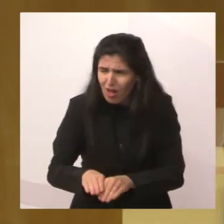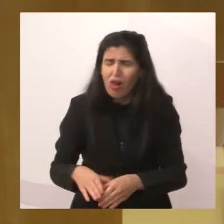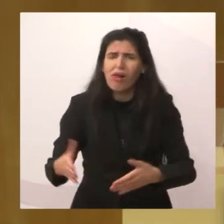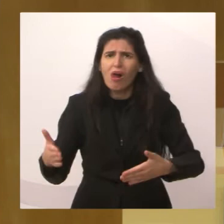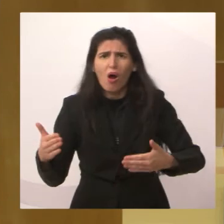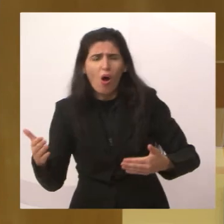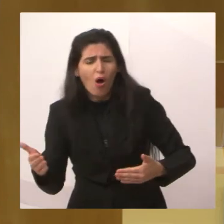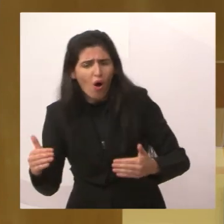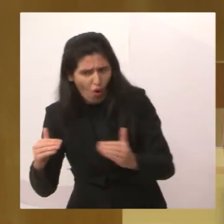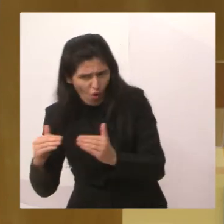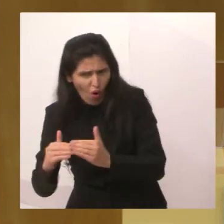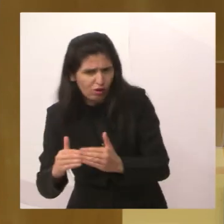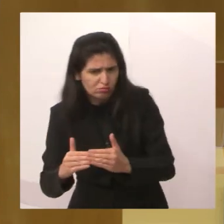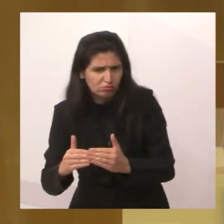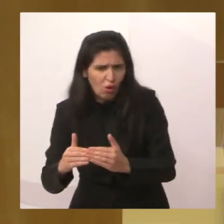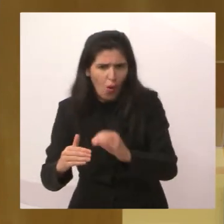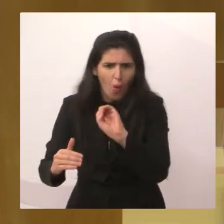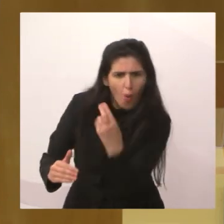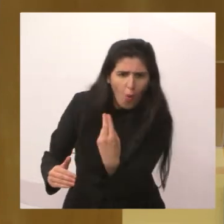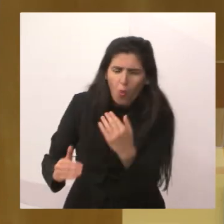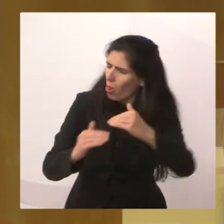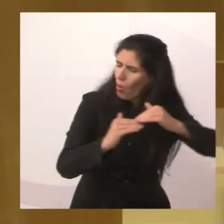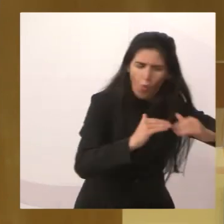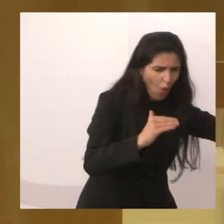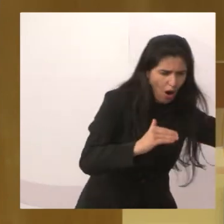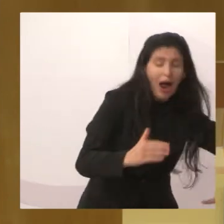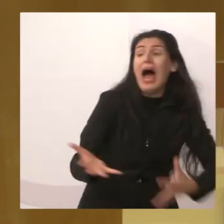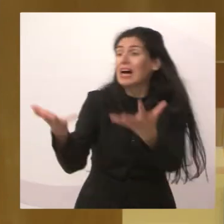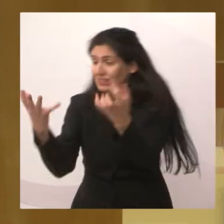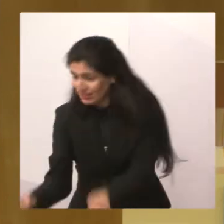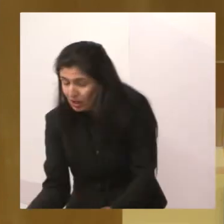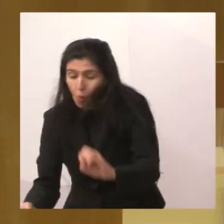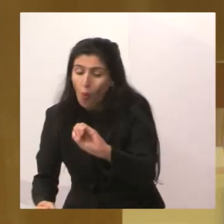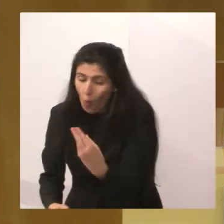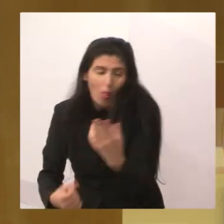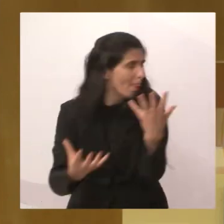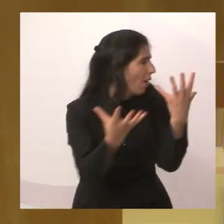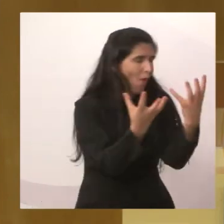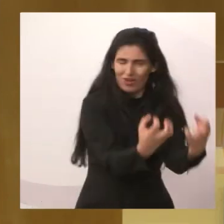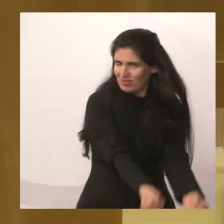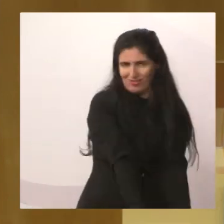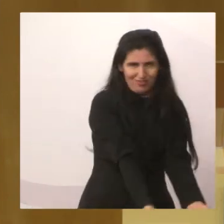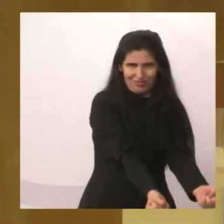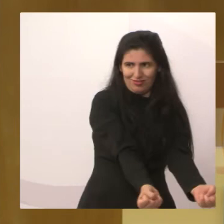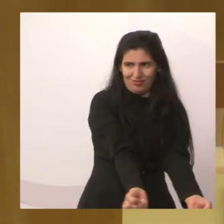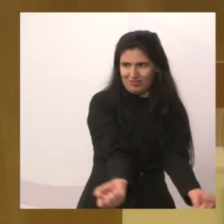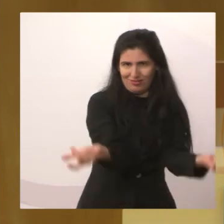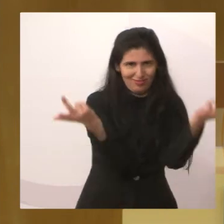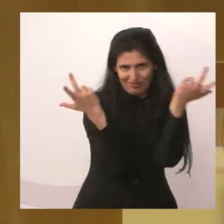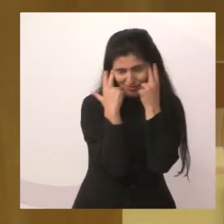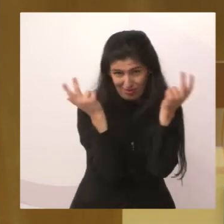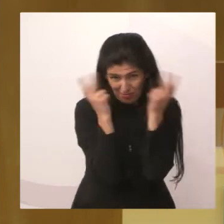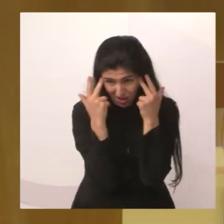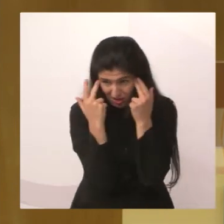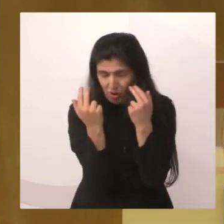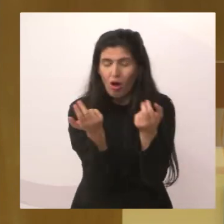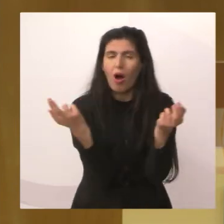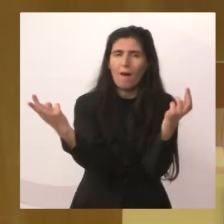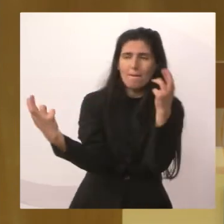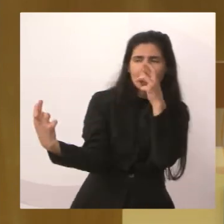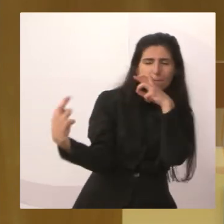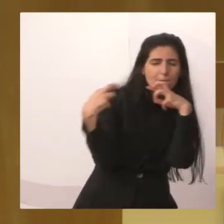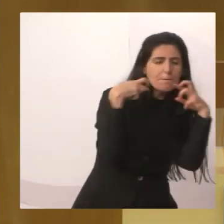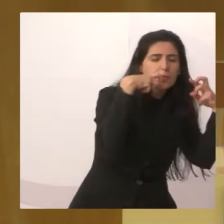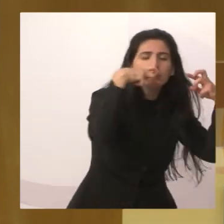prefeitos. Porque nós estamos para fiscalizar. A realidade, nós estamos para fiscalizar.